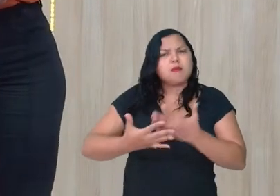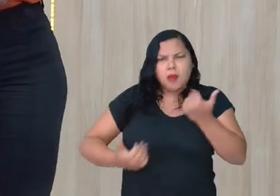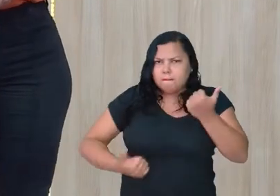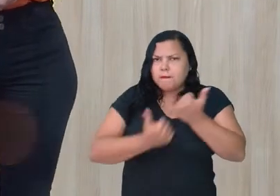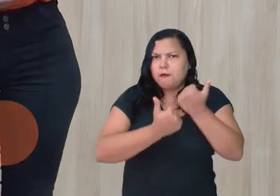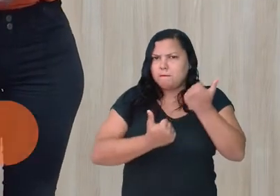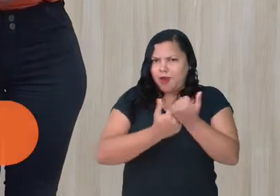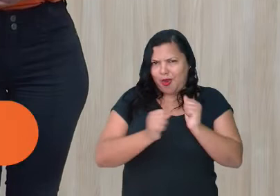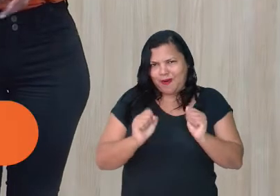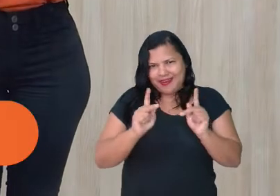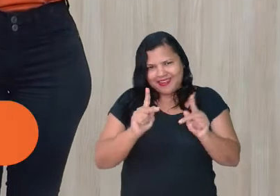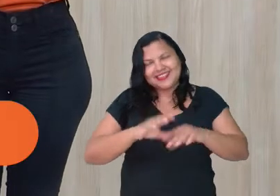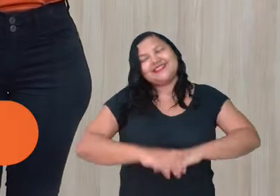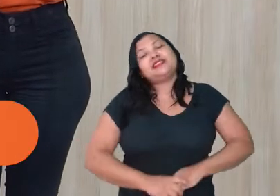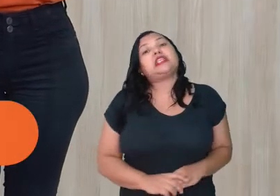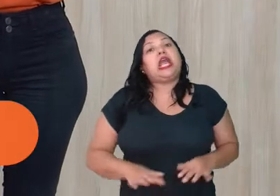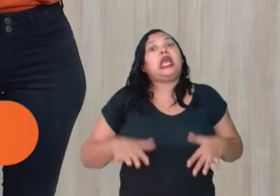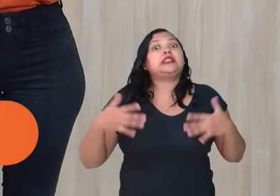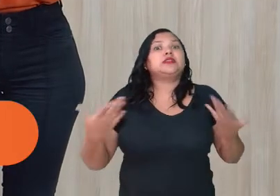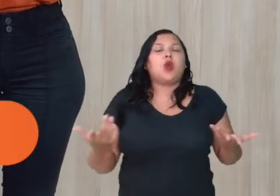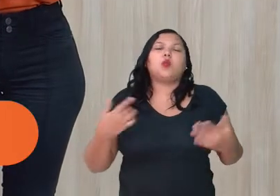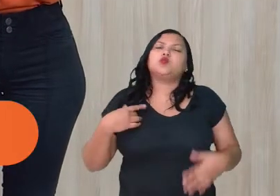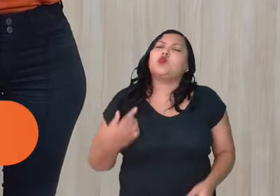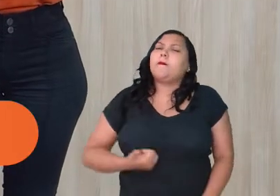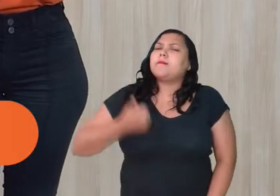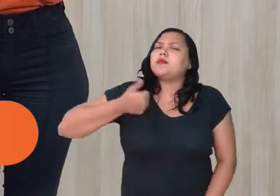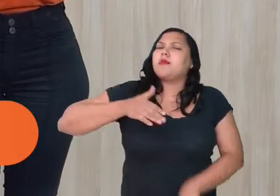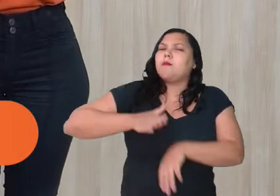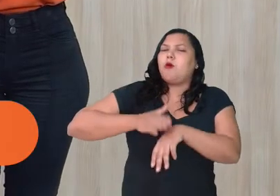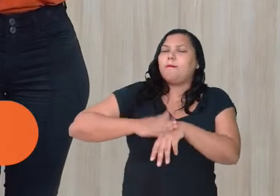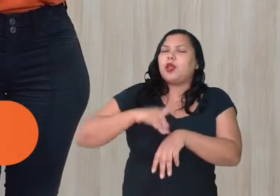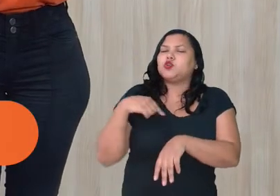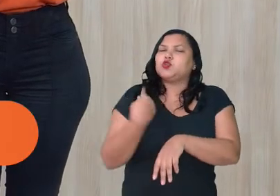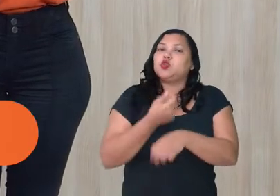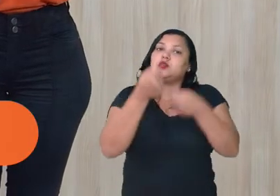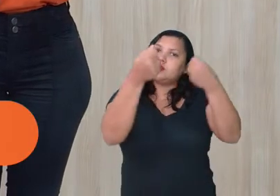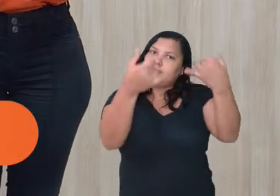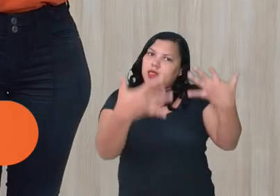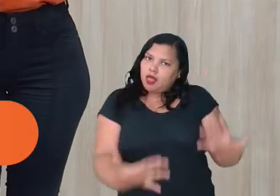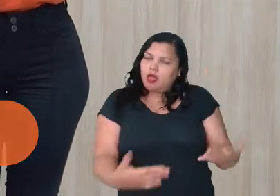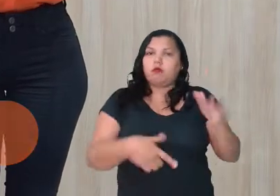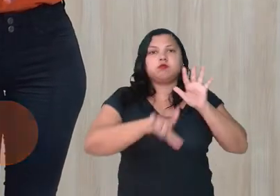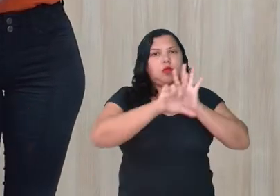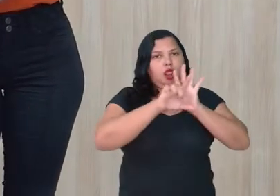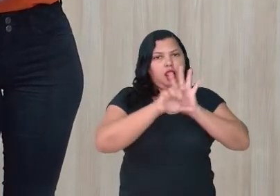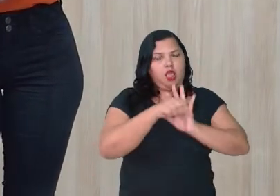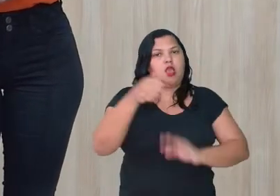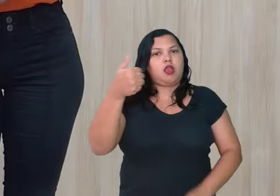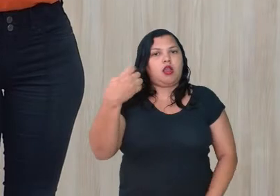de Libras. Então, no nosso primeiro encontro, nós falamos sobre a Lei